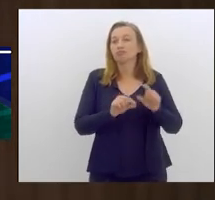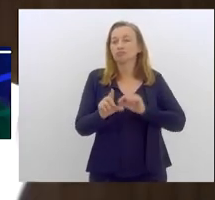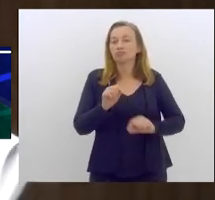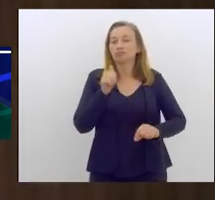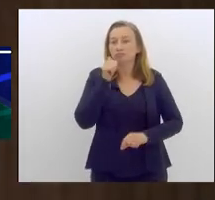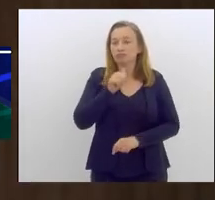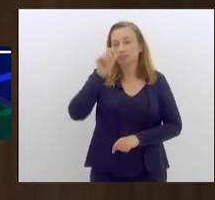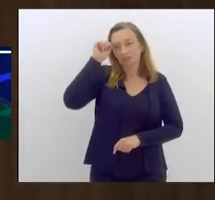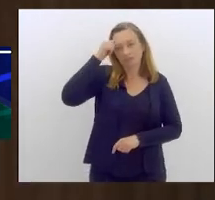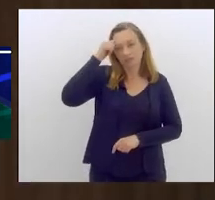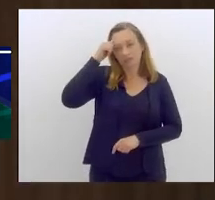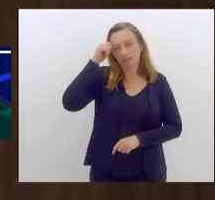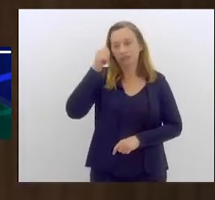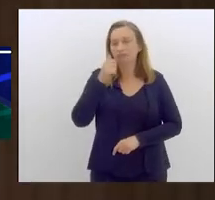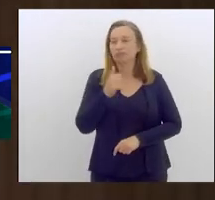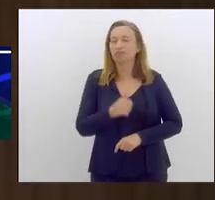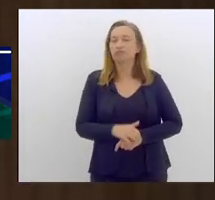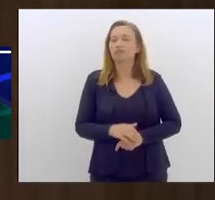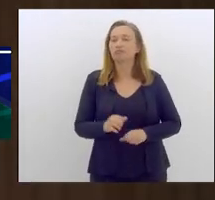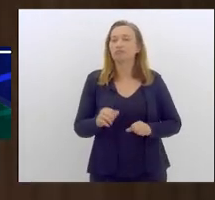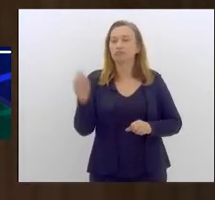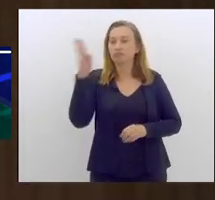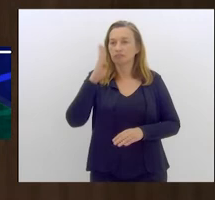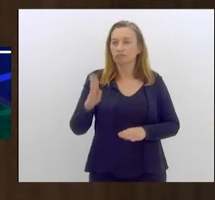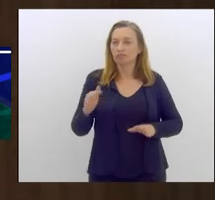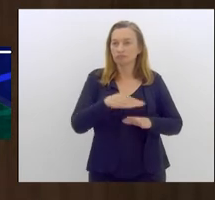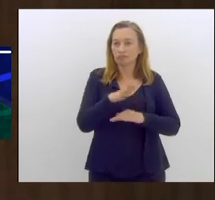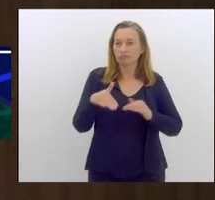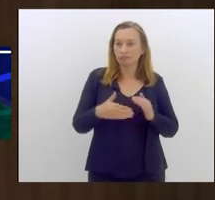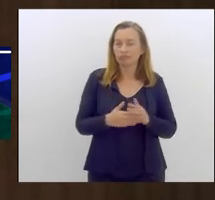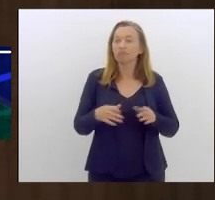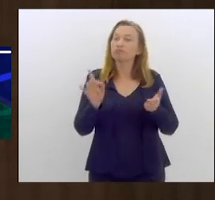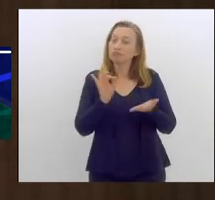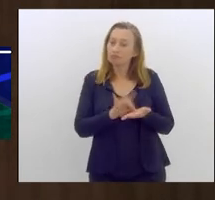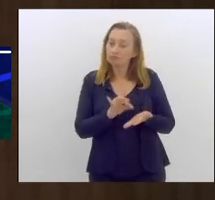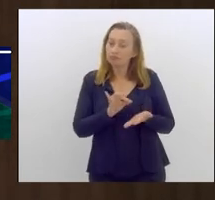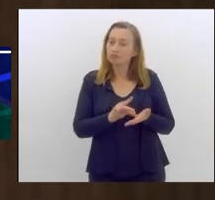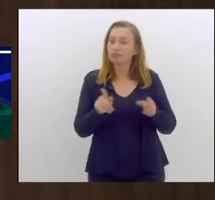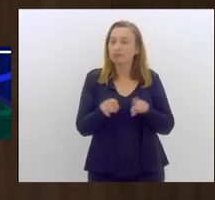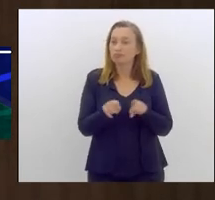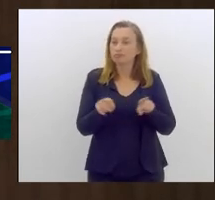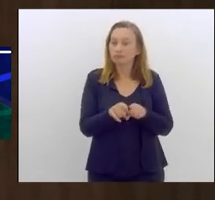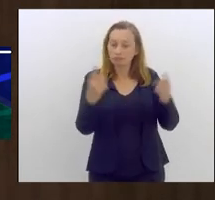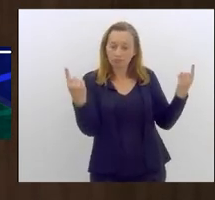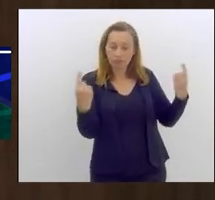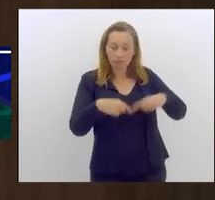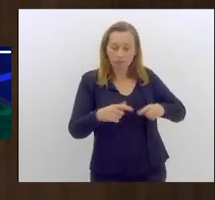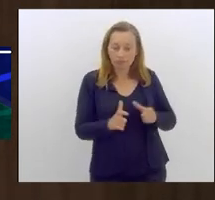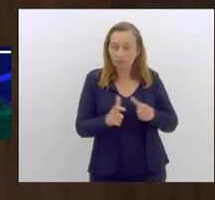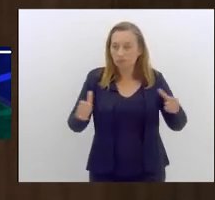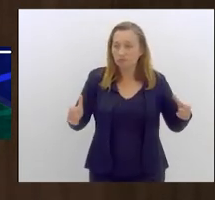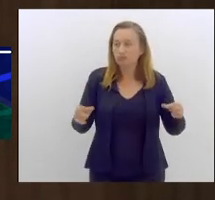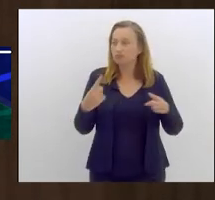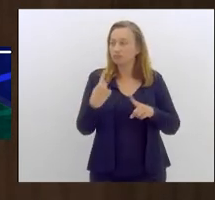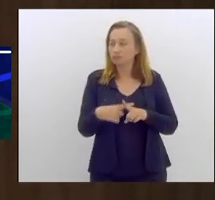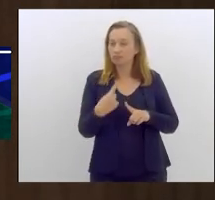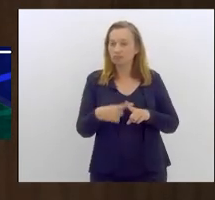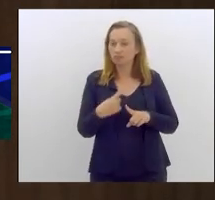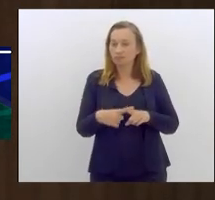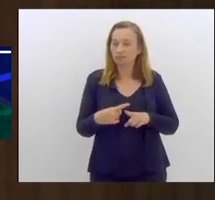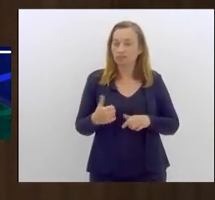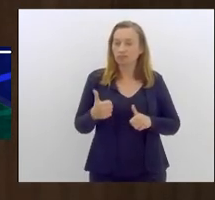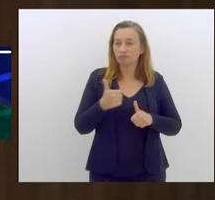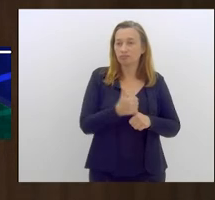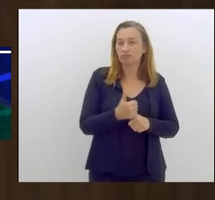mulheres, negros e negras, pelo Brasil afora. É bem verdade que também o desafio é grande, porque, ao assumir, a partir